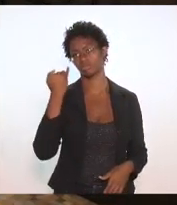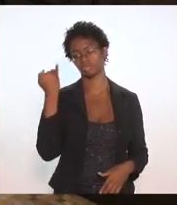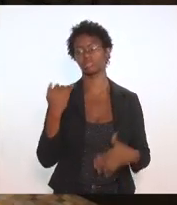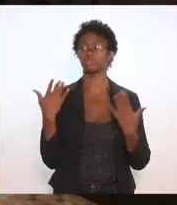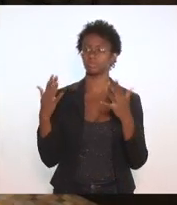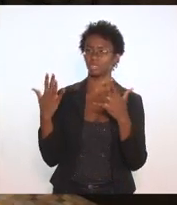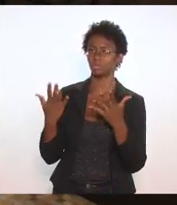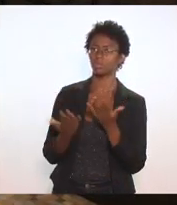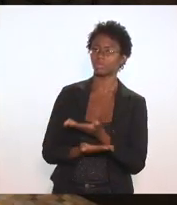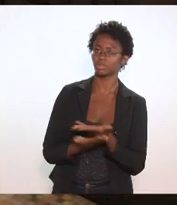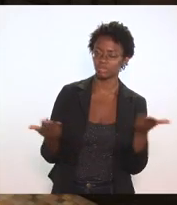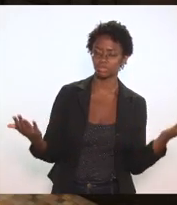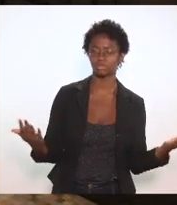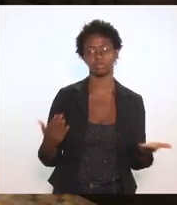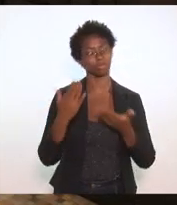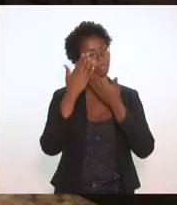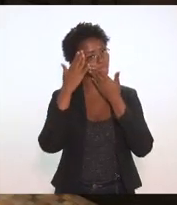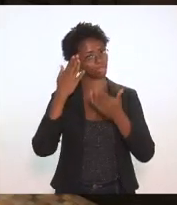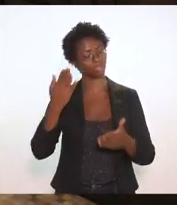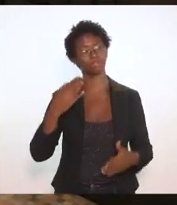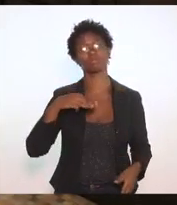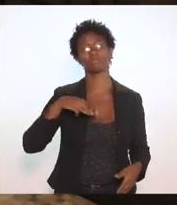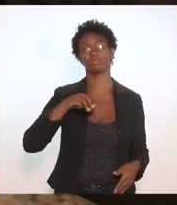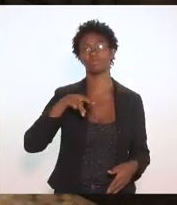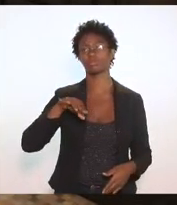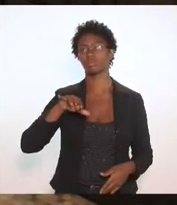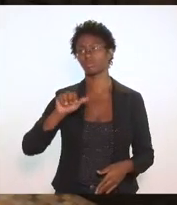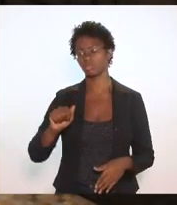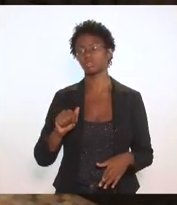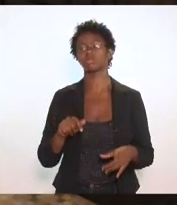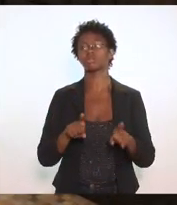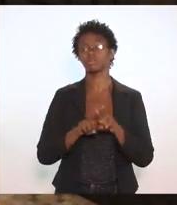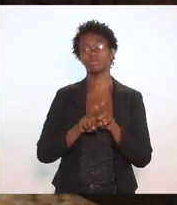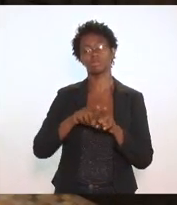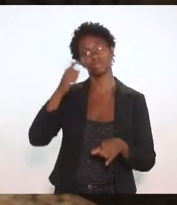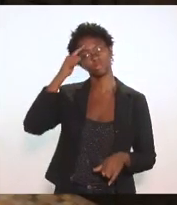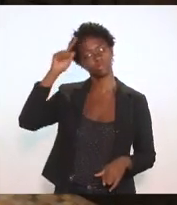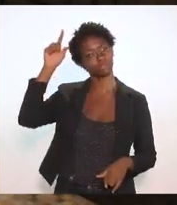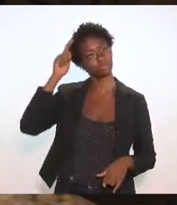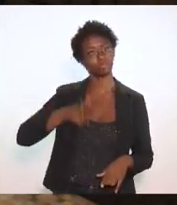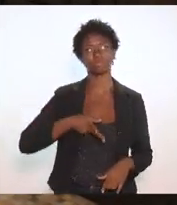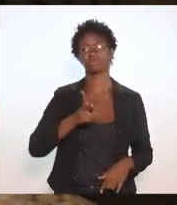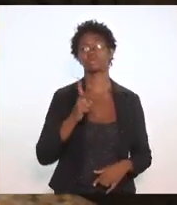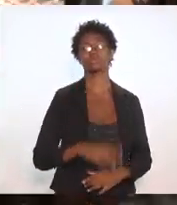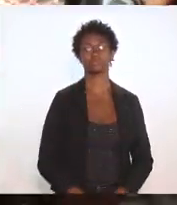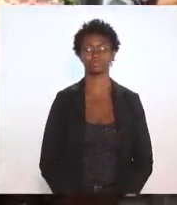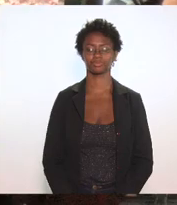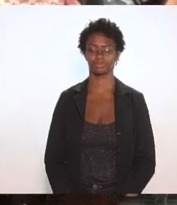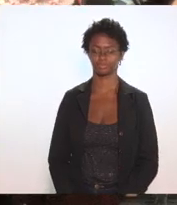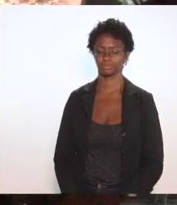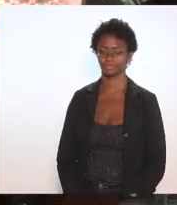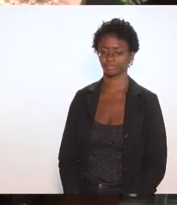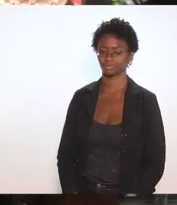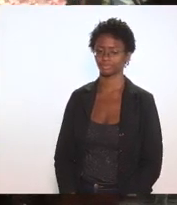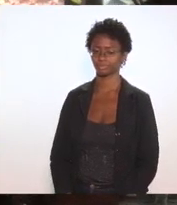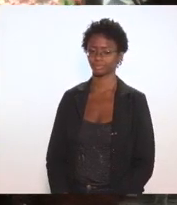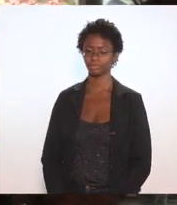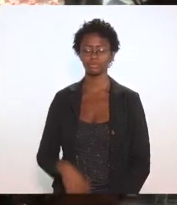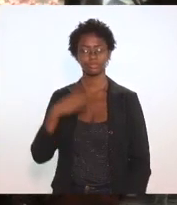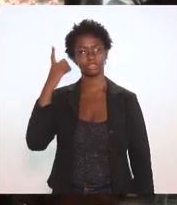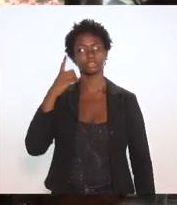ao Parlamento. Obrigado, Mônica, obrigado, Luiz Paulo, por sua relatoria. Vamos em frente. Deputada Marta